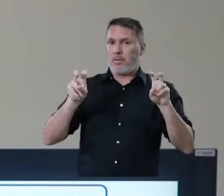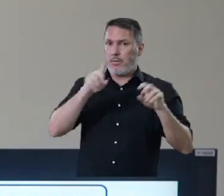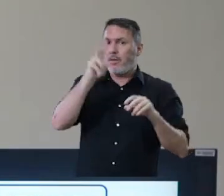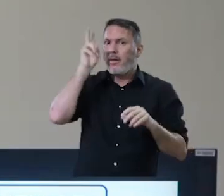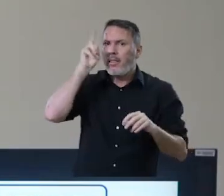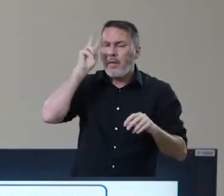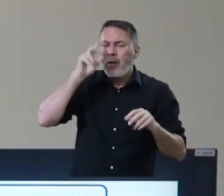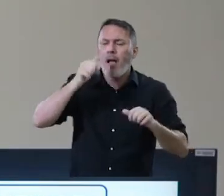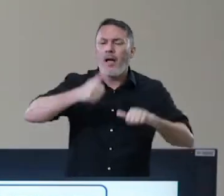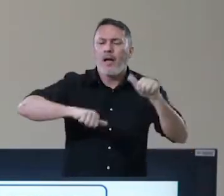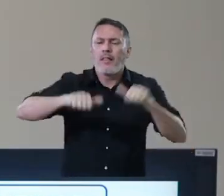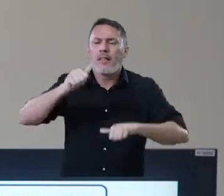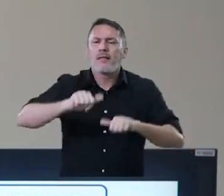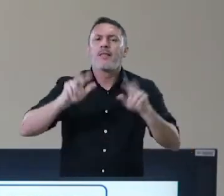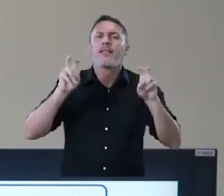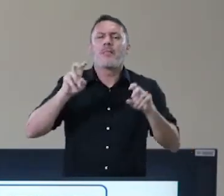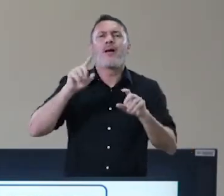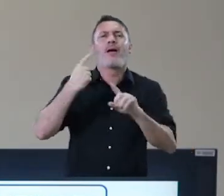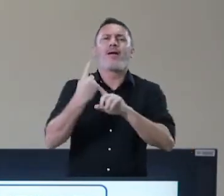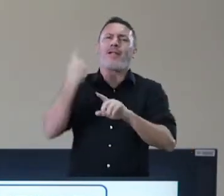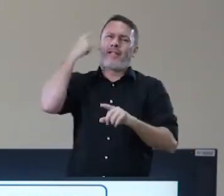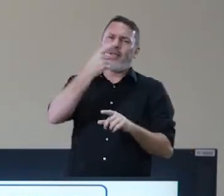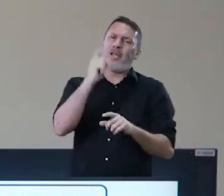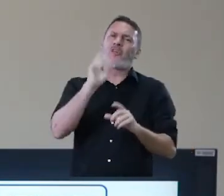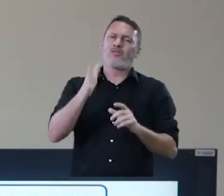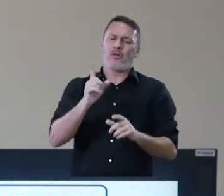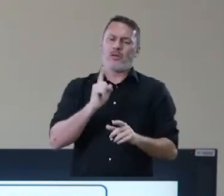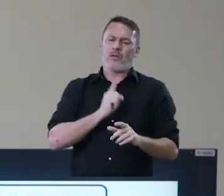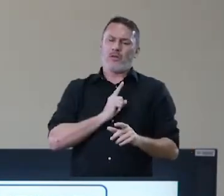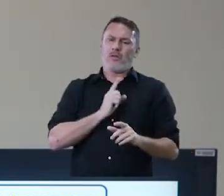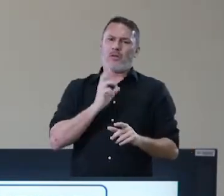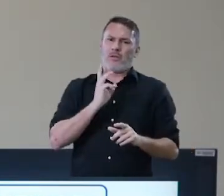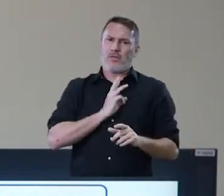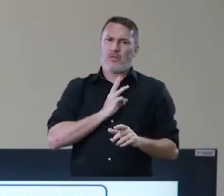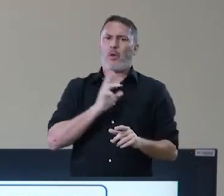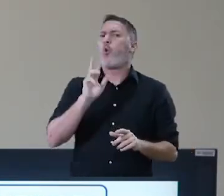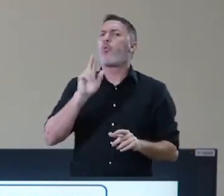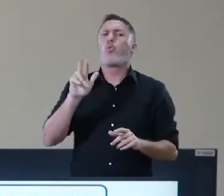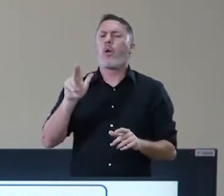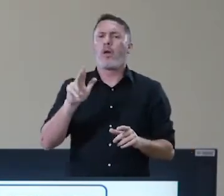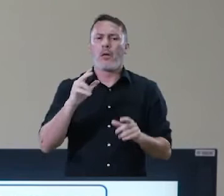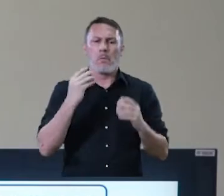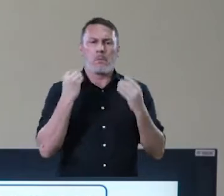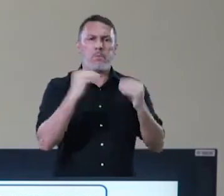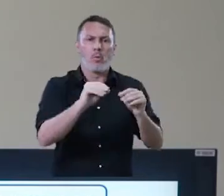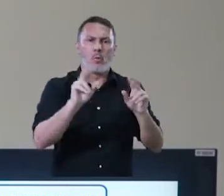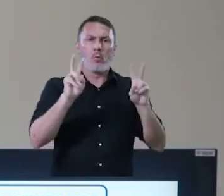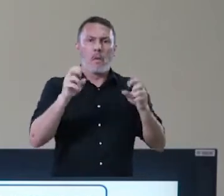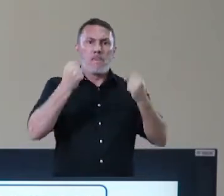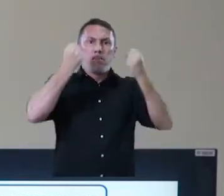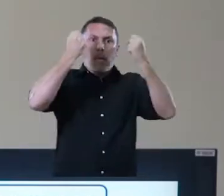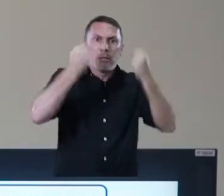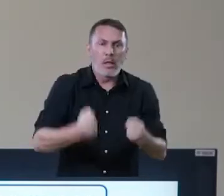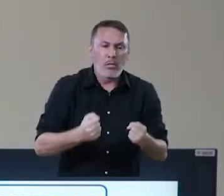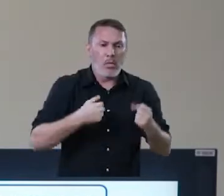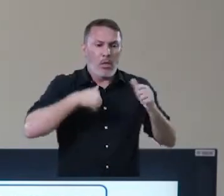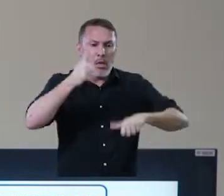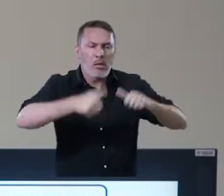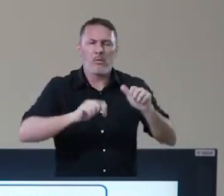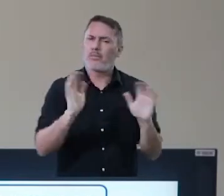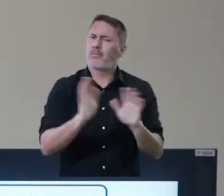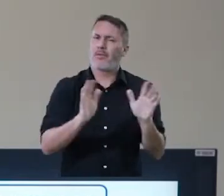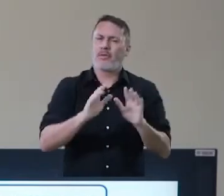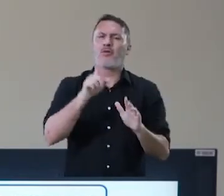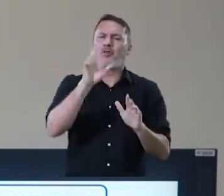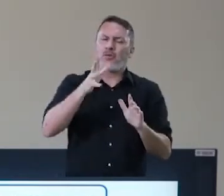que essa análise é aquilo que você pode fazer enquanto ensino médio. Ele não vai colocar algo ali muito pesado para você, meu aluno, fazer essa análise.